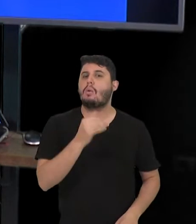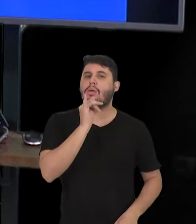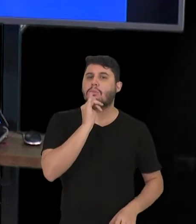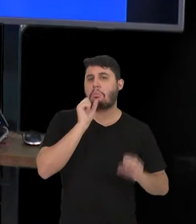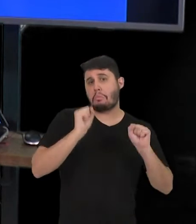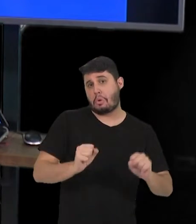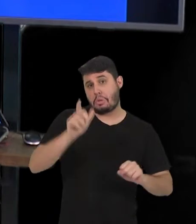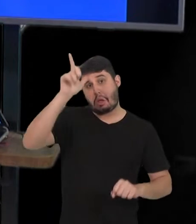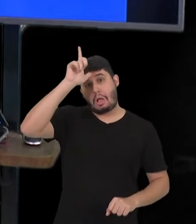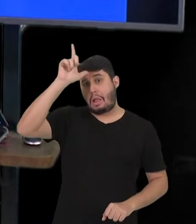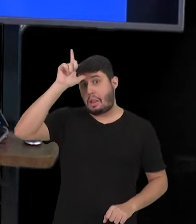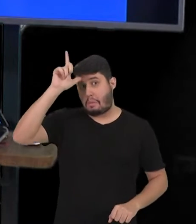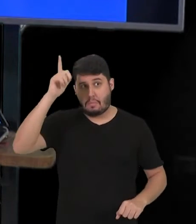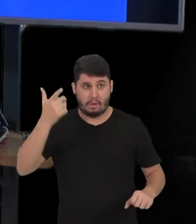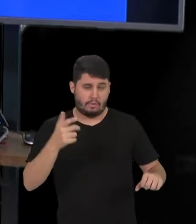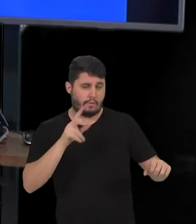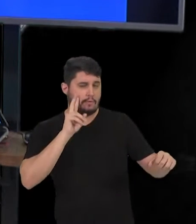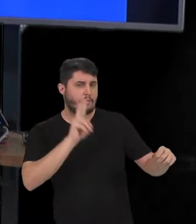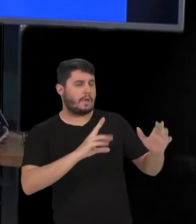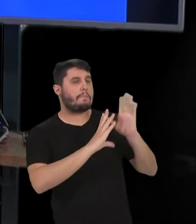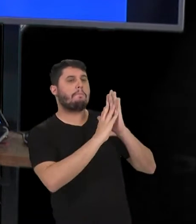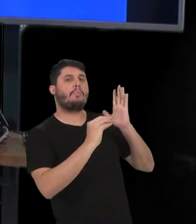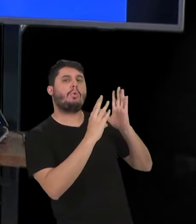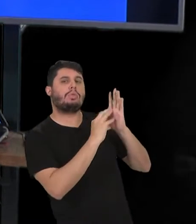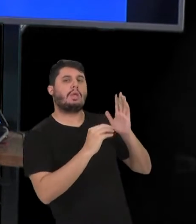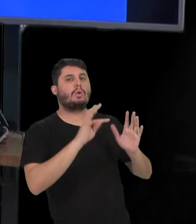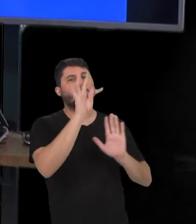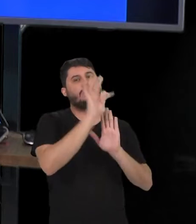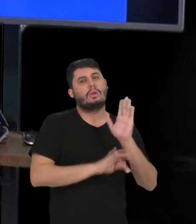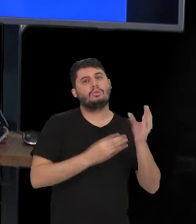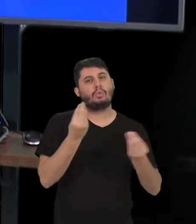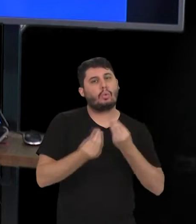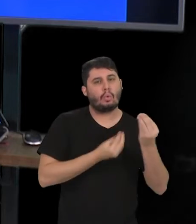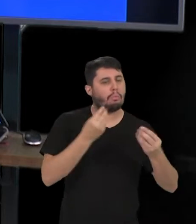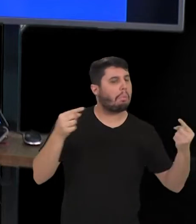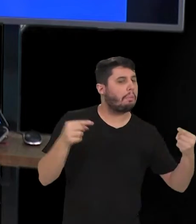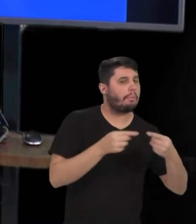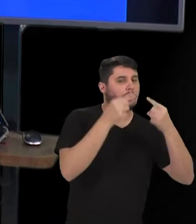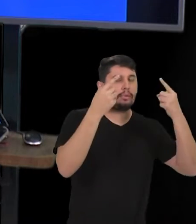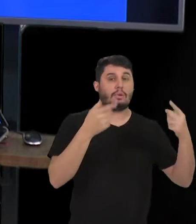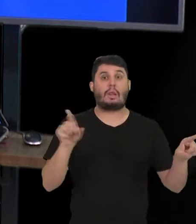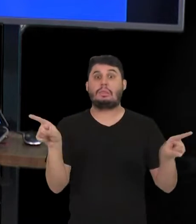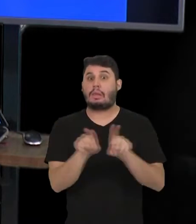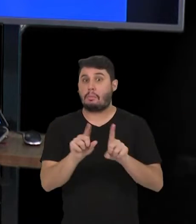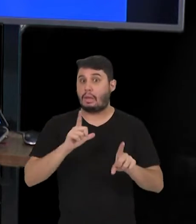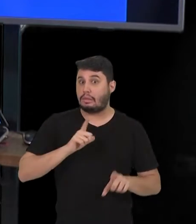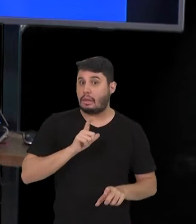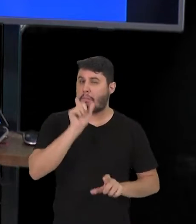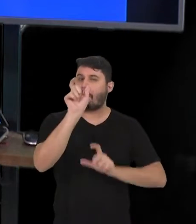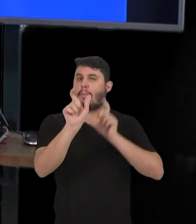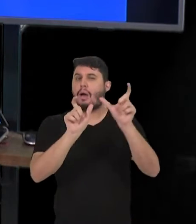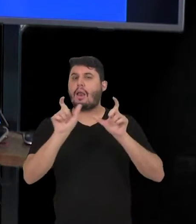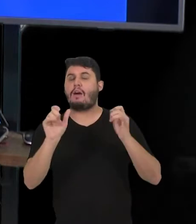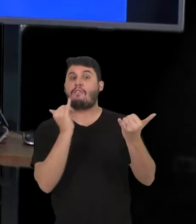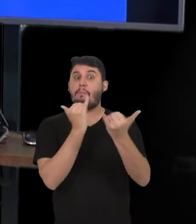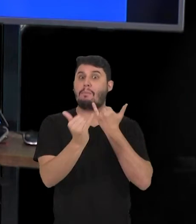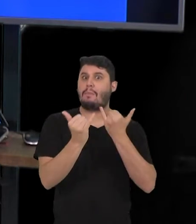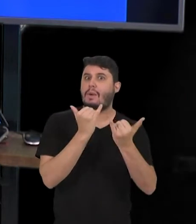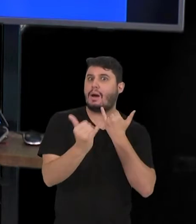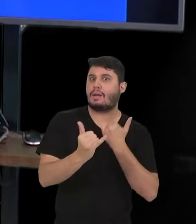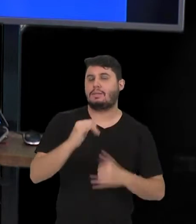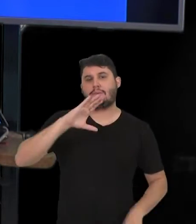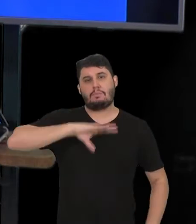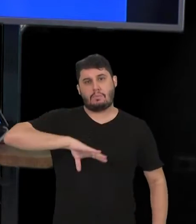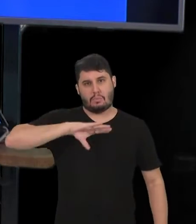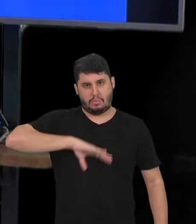Então o layout daquele que está aparecendo para você também pode lhe ajudar. E os cognatos, né, que são aquelas palavras em inglês que parecem muito com o português. Em inglês, por ter uma origem